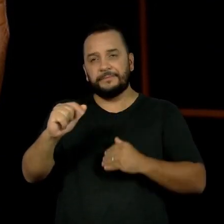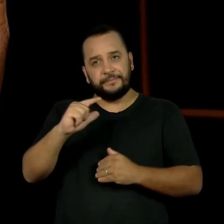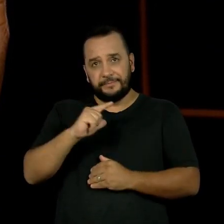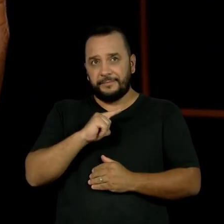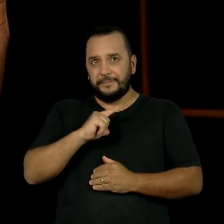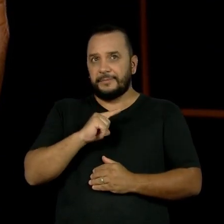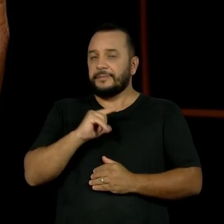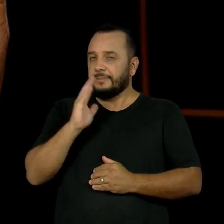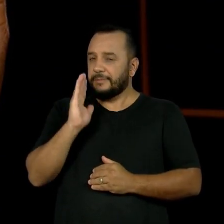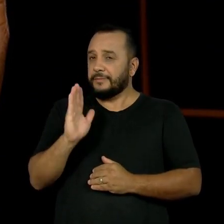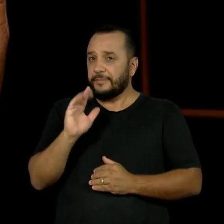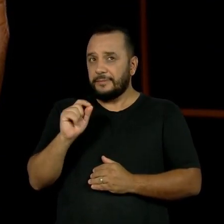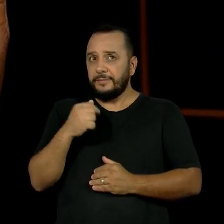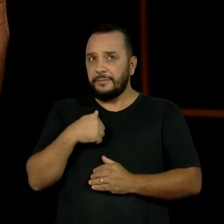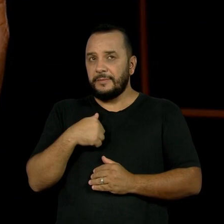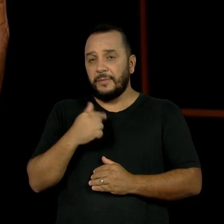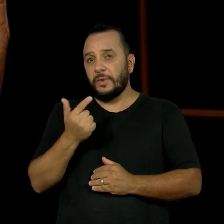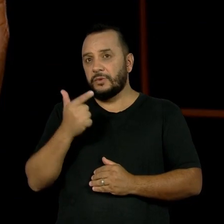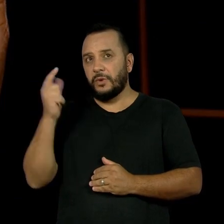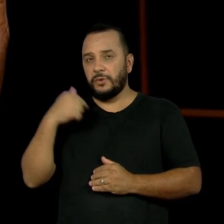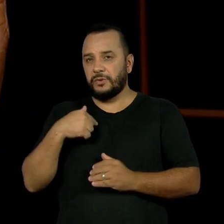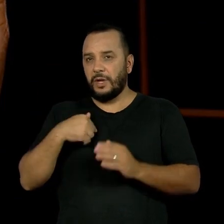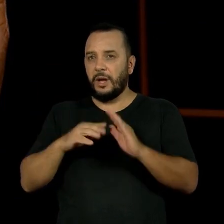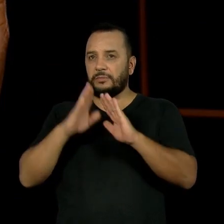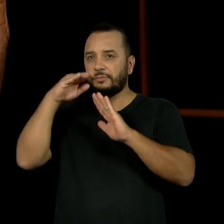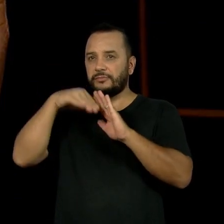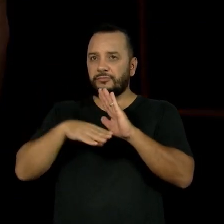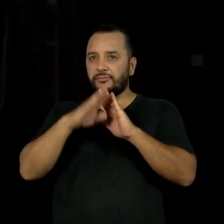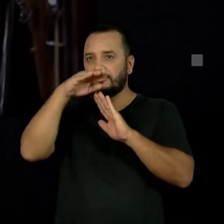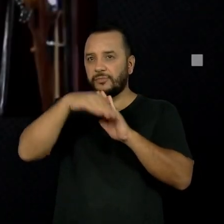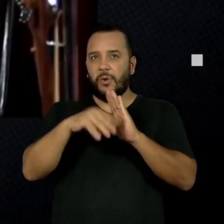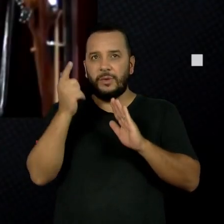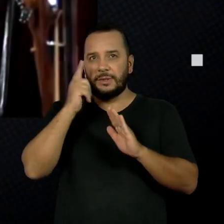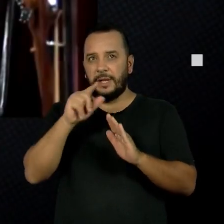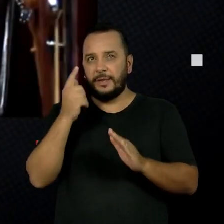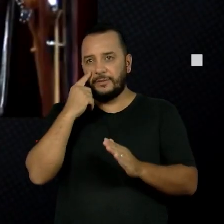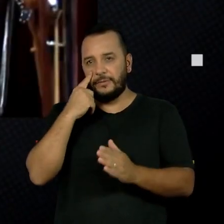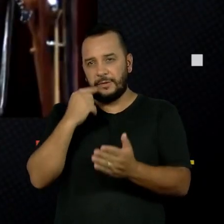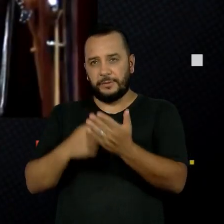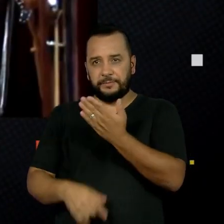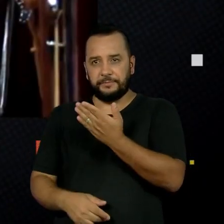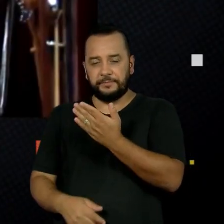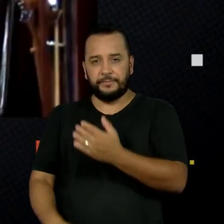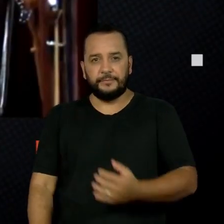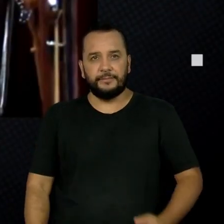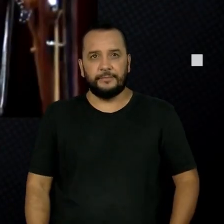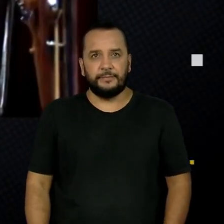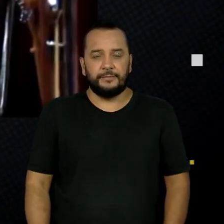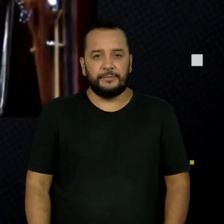essa nota básica e os outros harmônicos você vai conseguindo conduzir.